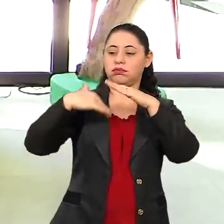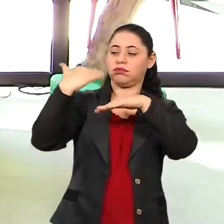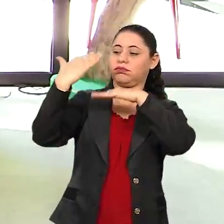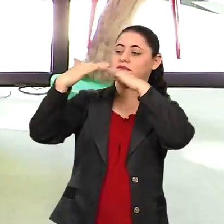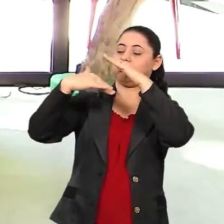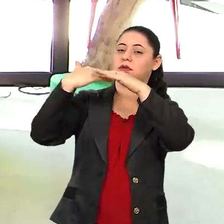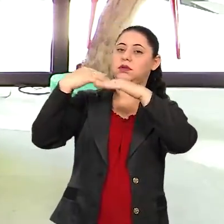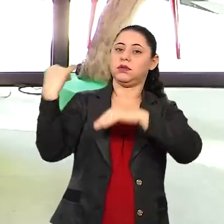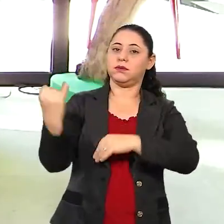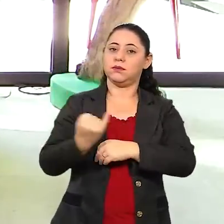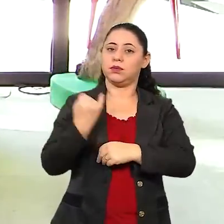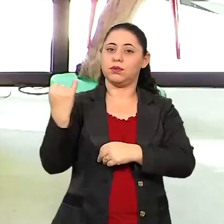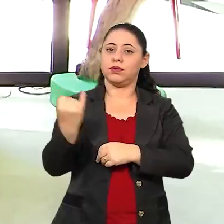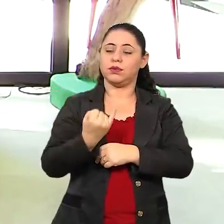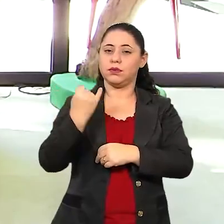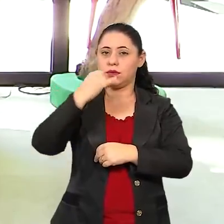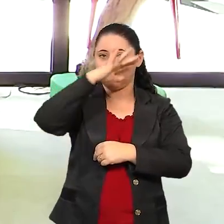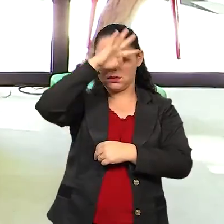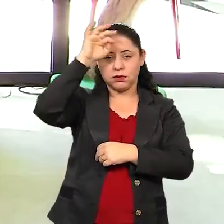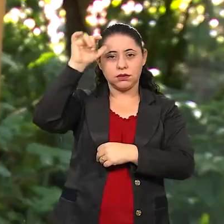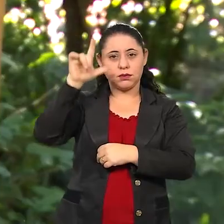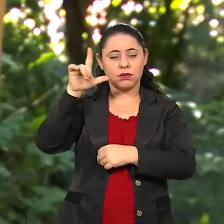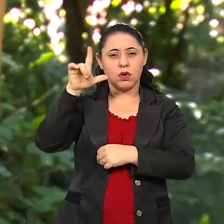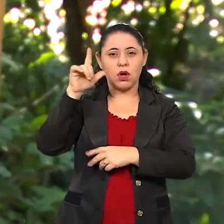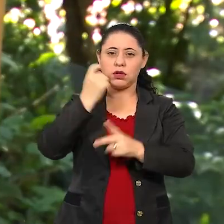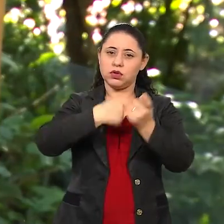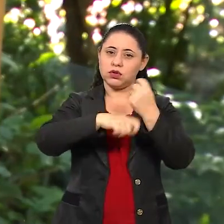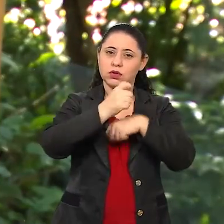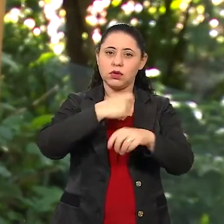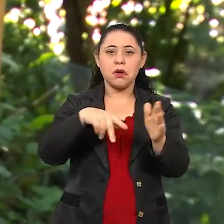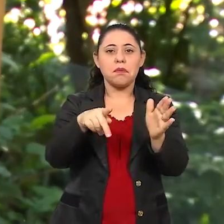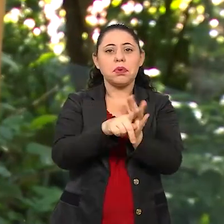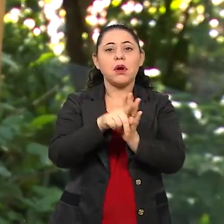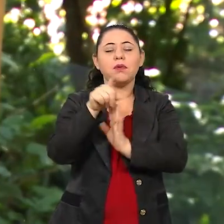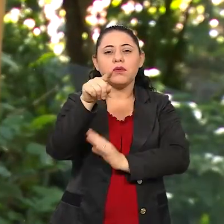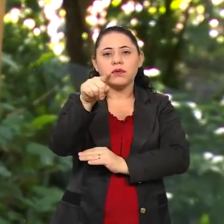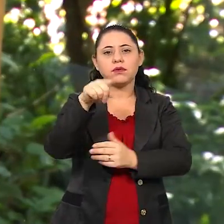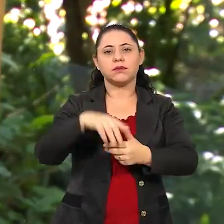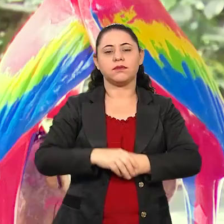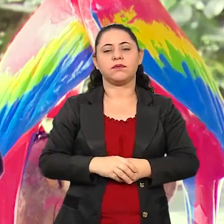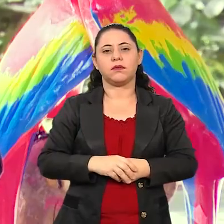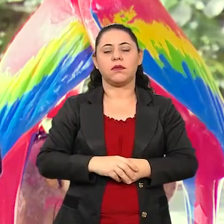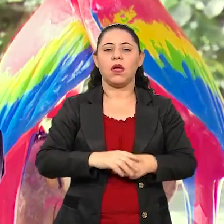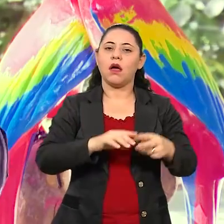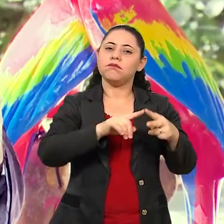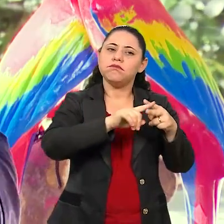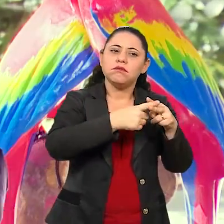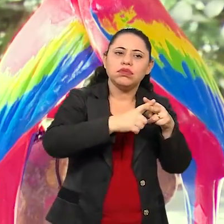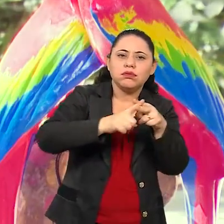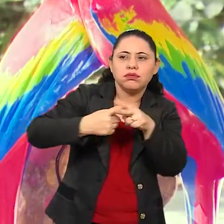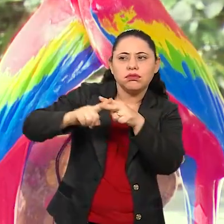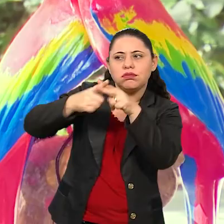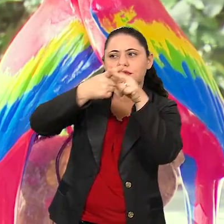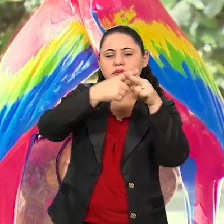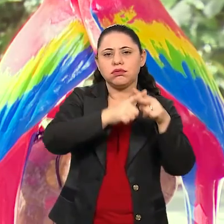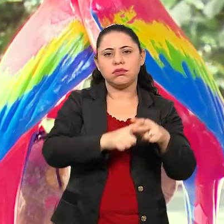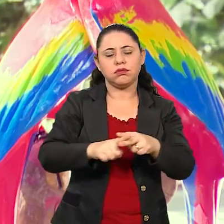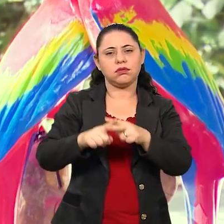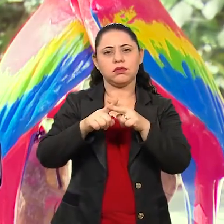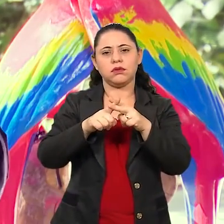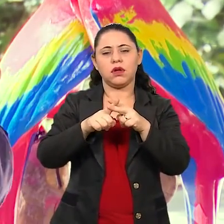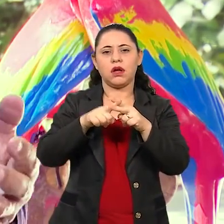os principais avanços né qual que foi a importância do Mato Grosso do Sul Sul As Reformas estruturantes